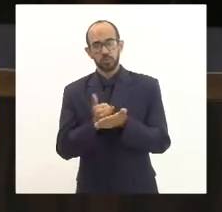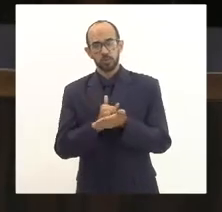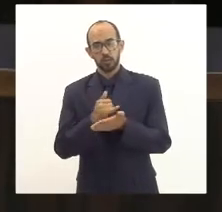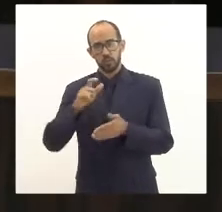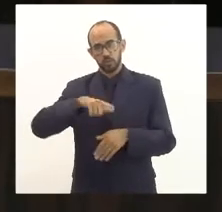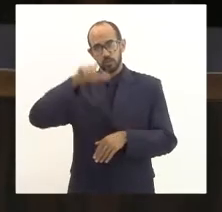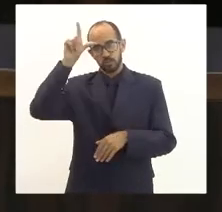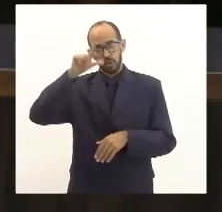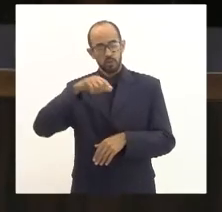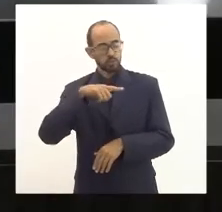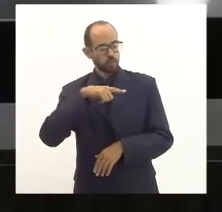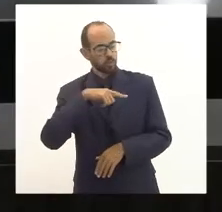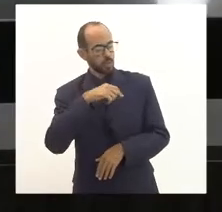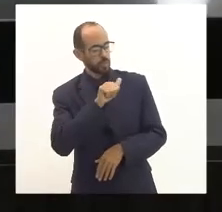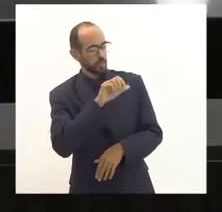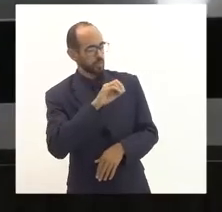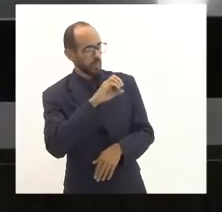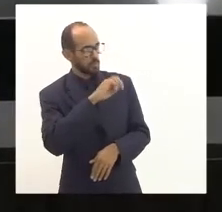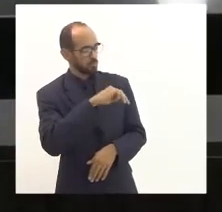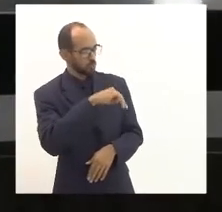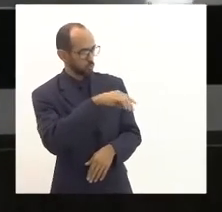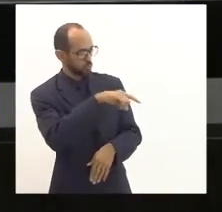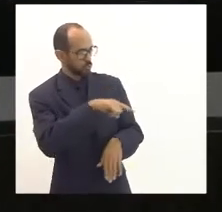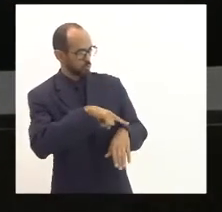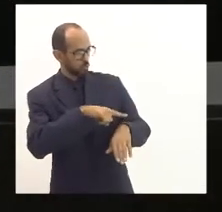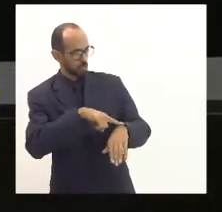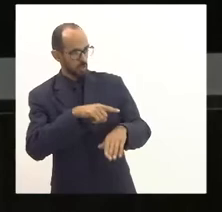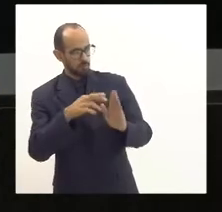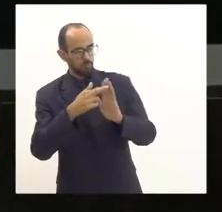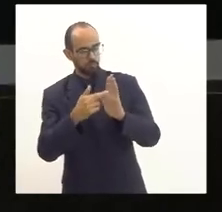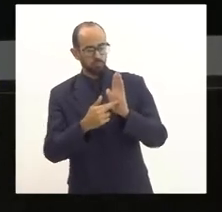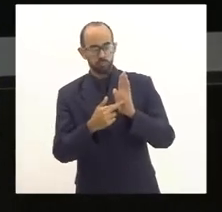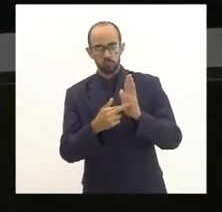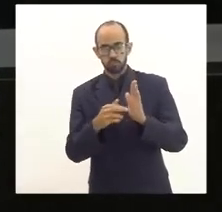vossa excelência dispõe de dez minutos um tempo regimental